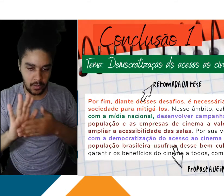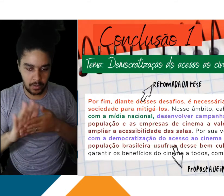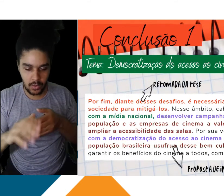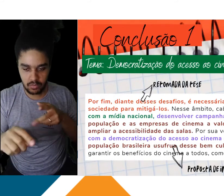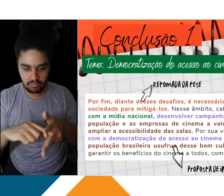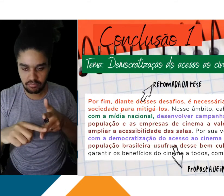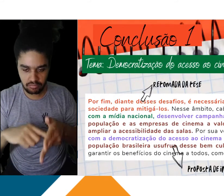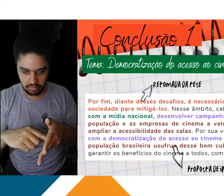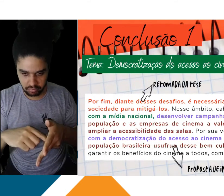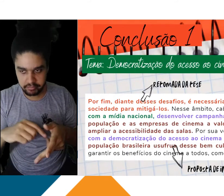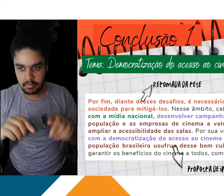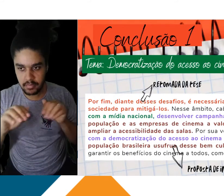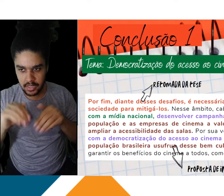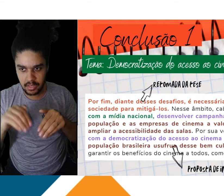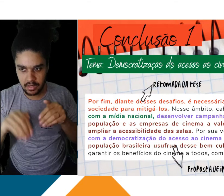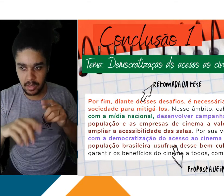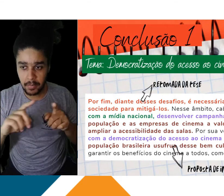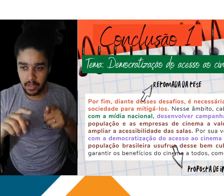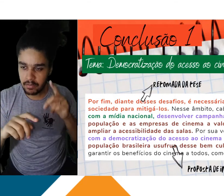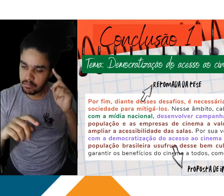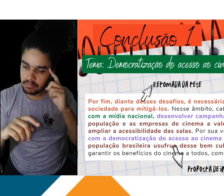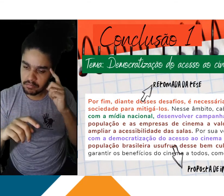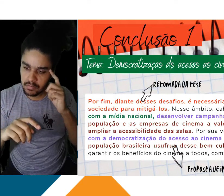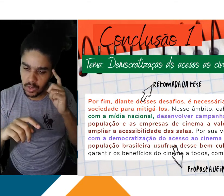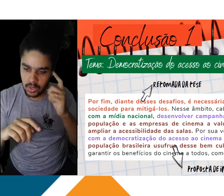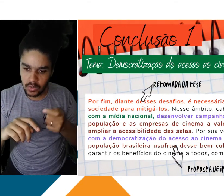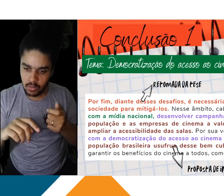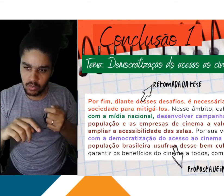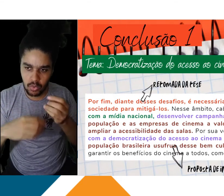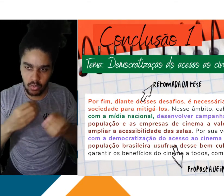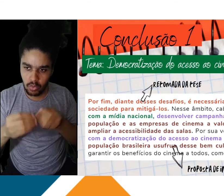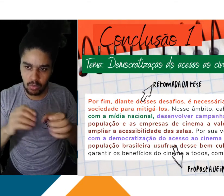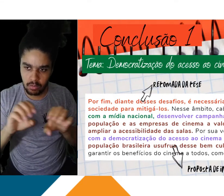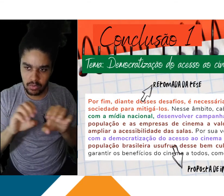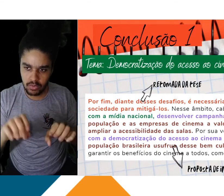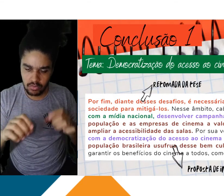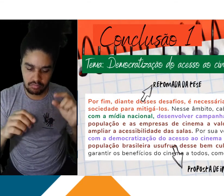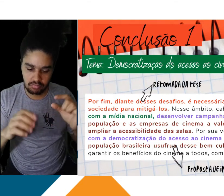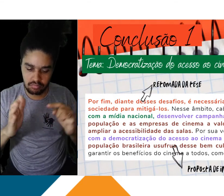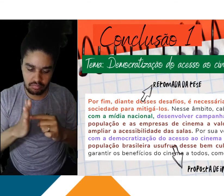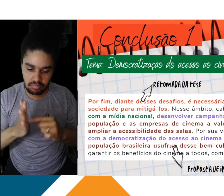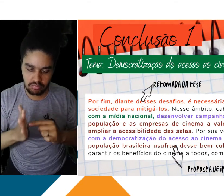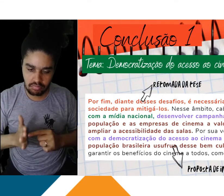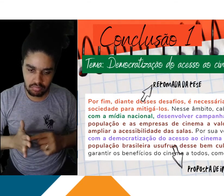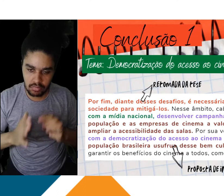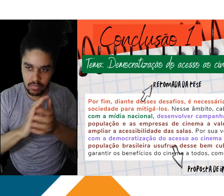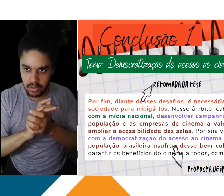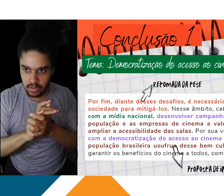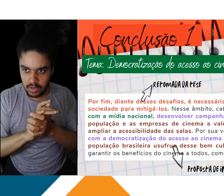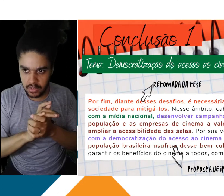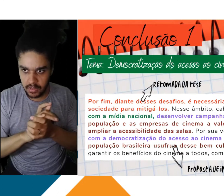de intervenção. Beleza, mas vamos pensar um pouquinho aqui, como a gente estruturaria alguns